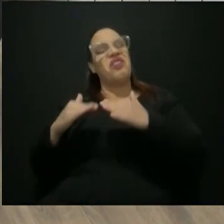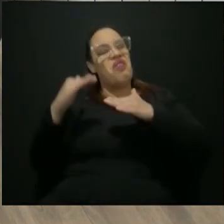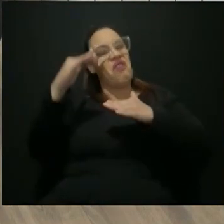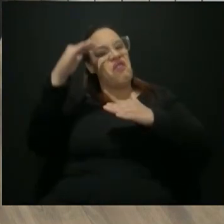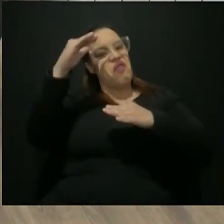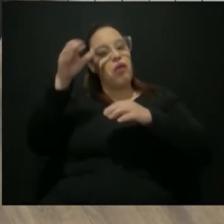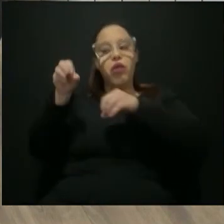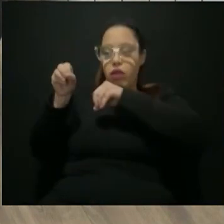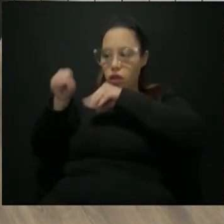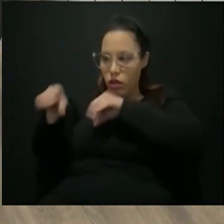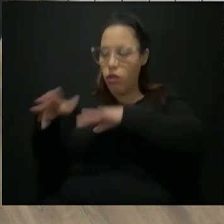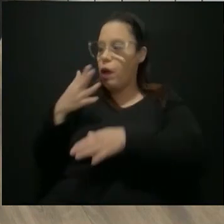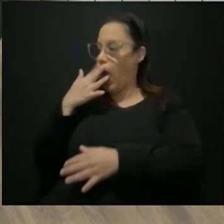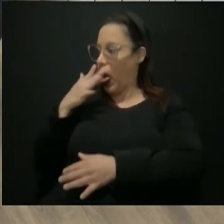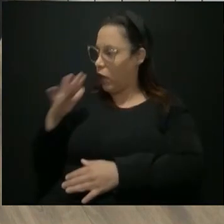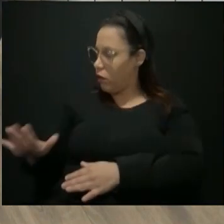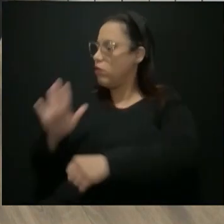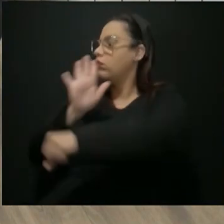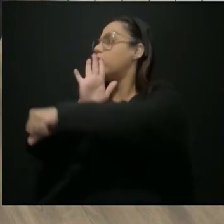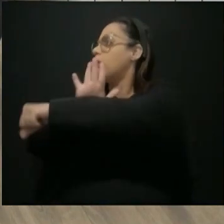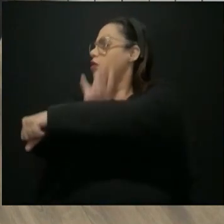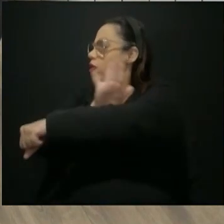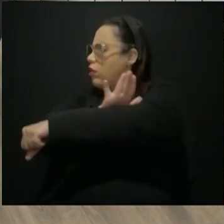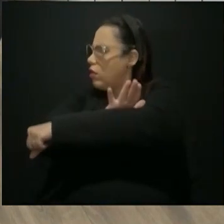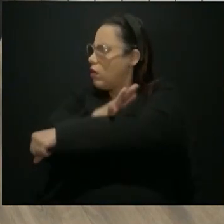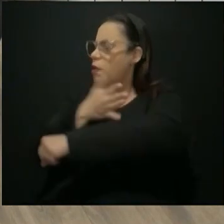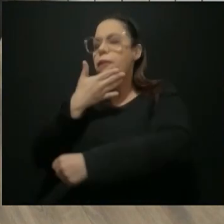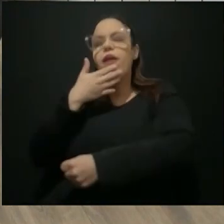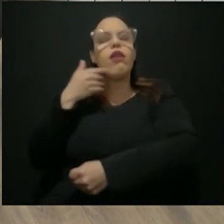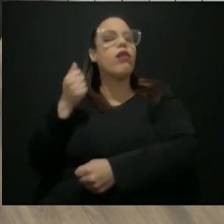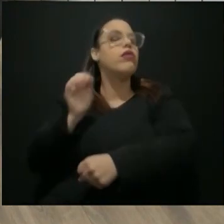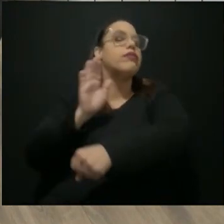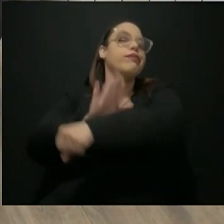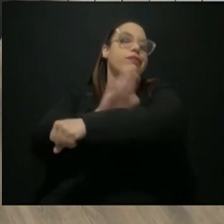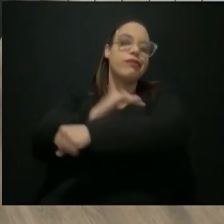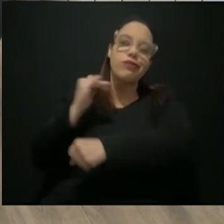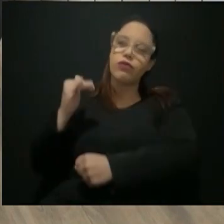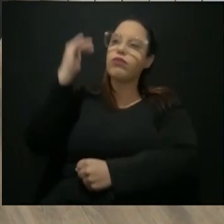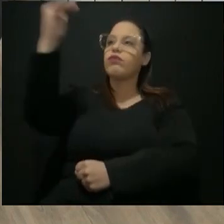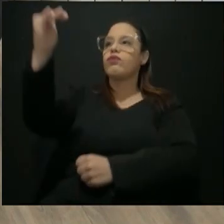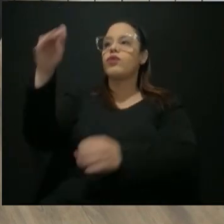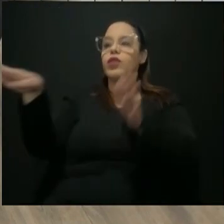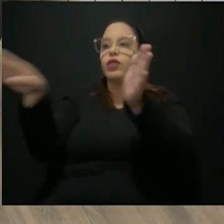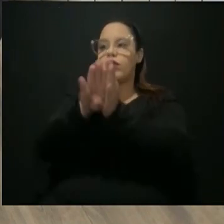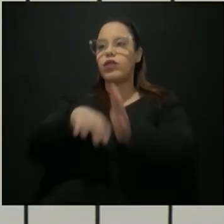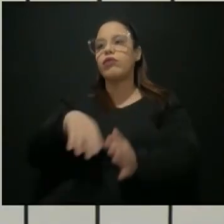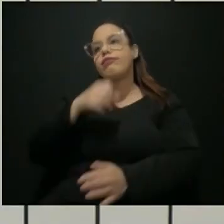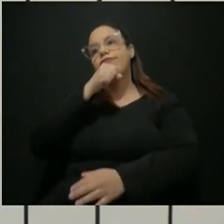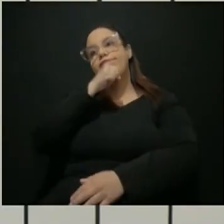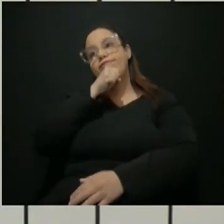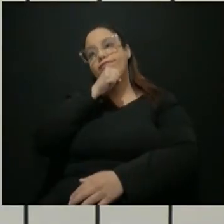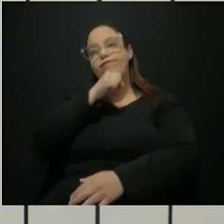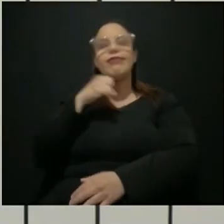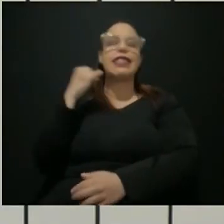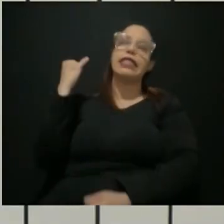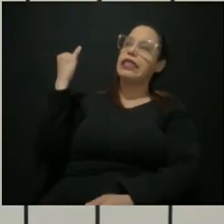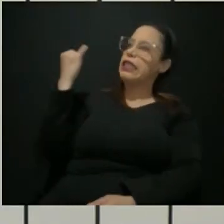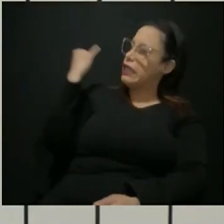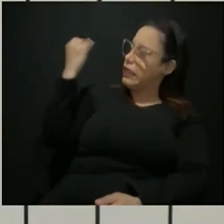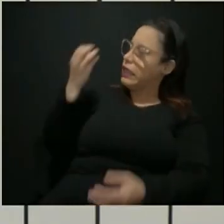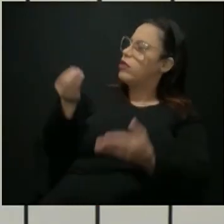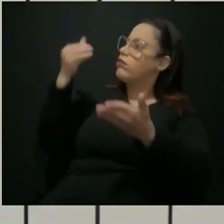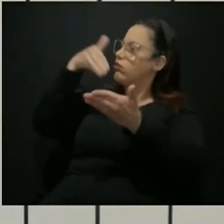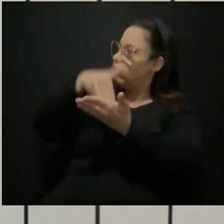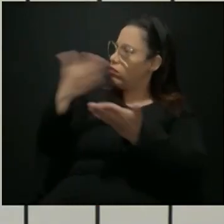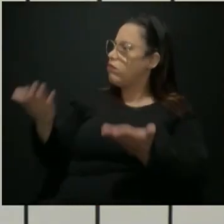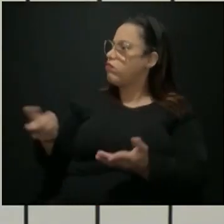crianças para o cuidado, melhor cuidado a gente vai ter quando se tornar idoso também. Importante essa sua colocação, até